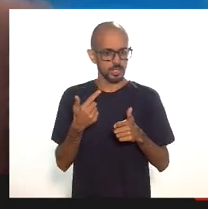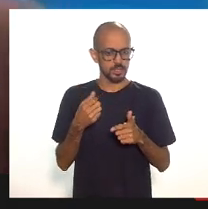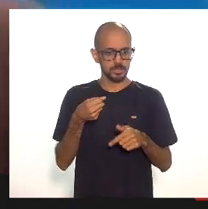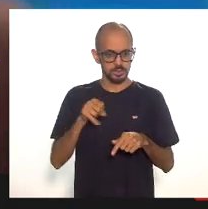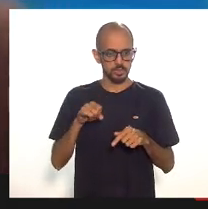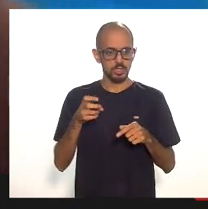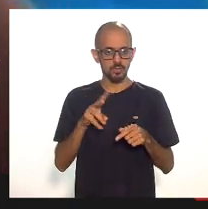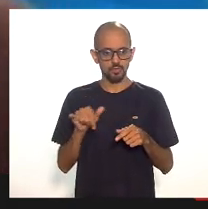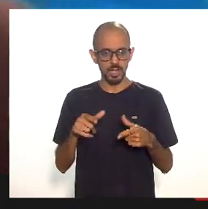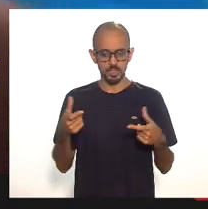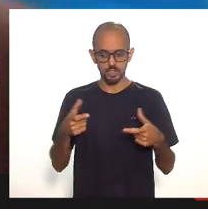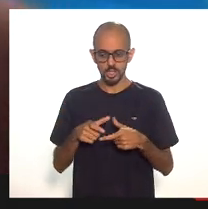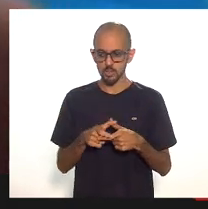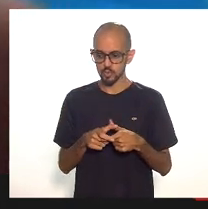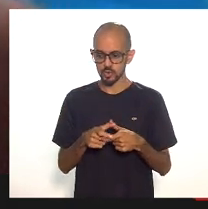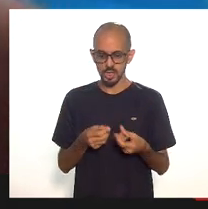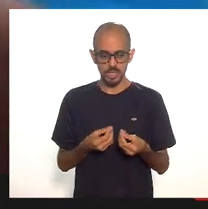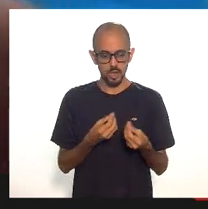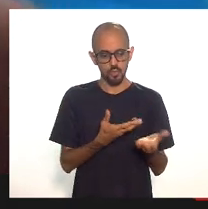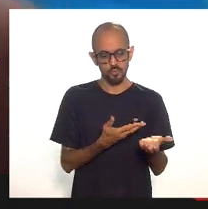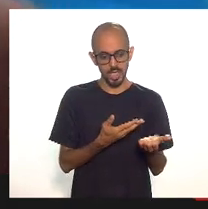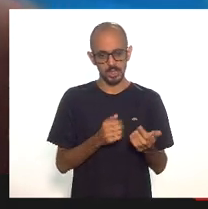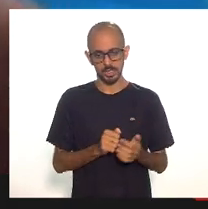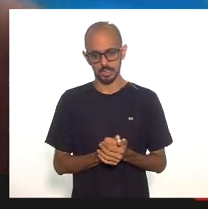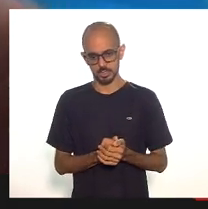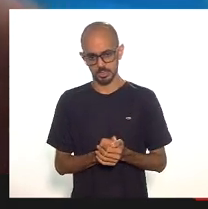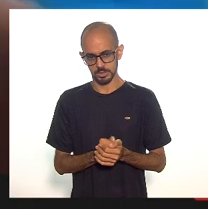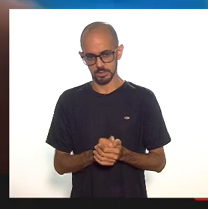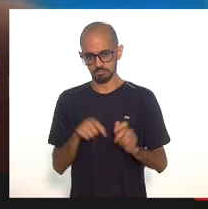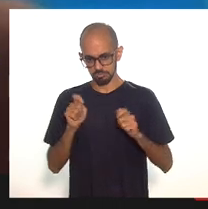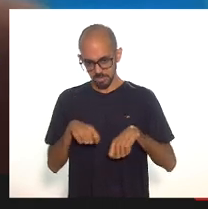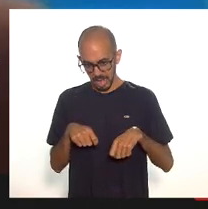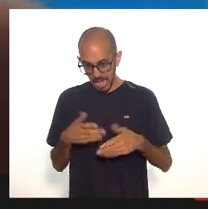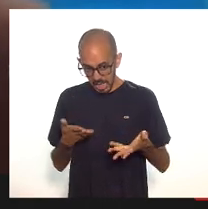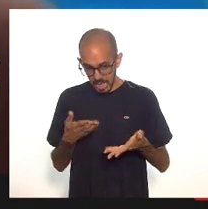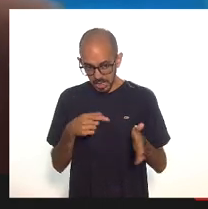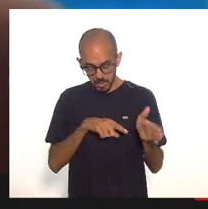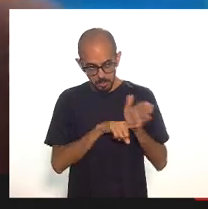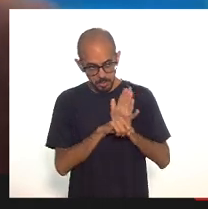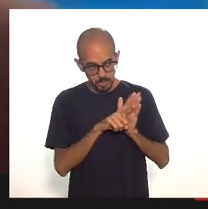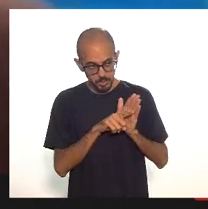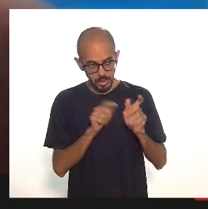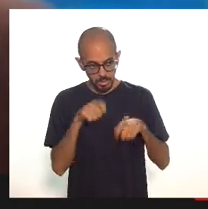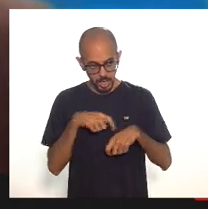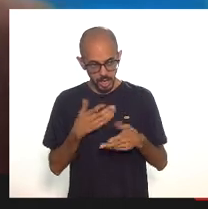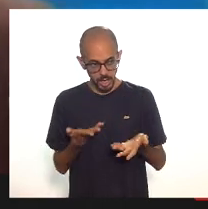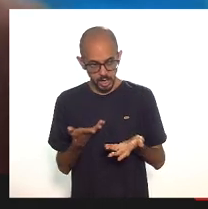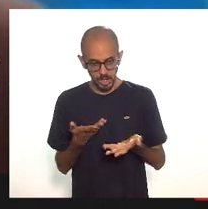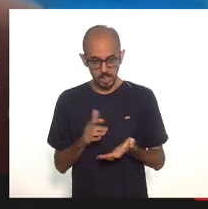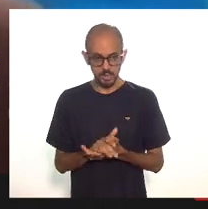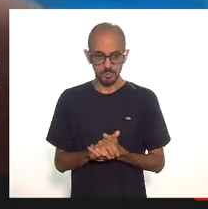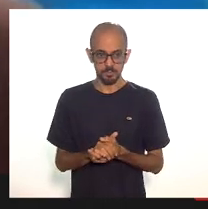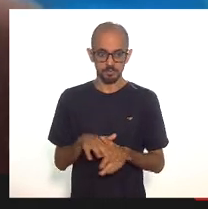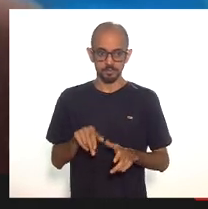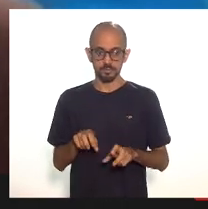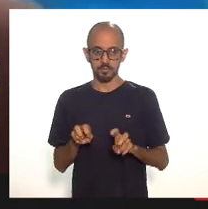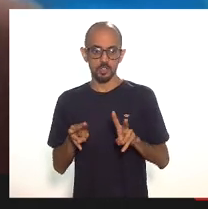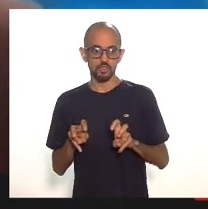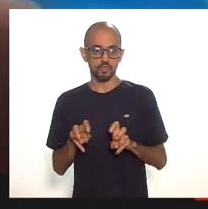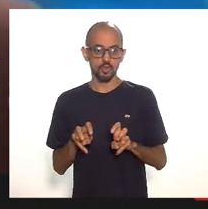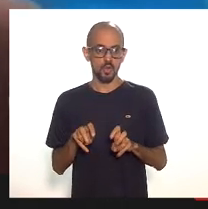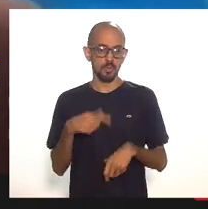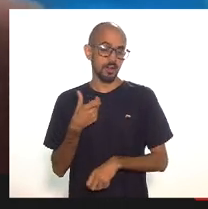reduzir essa oferta? Essa oferta cabe dentro da situação atual? E ainda em relação à questão